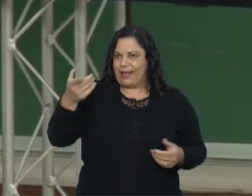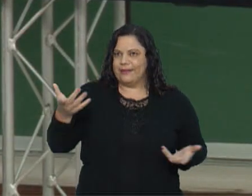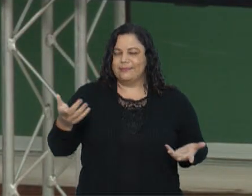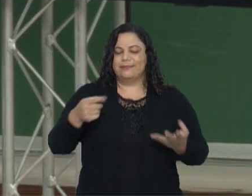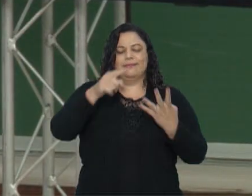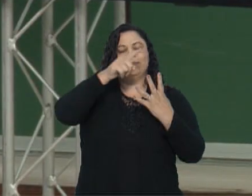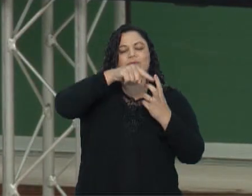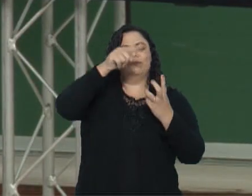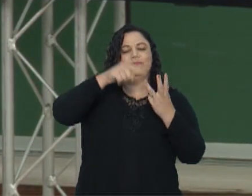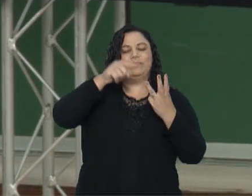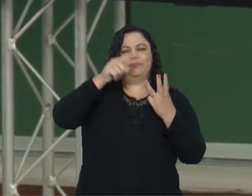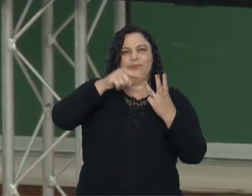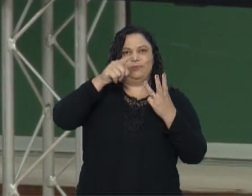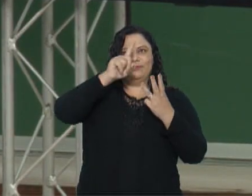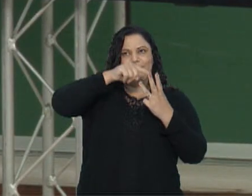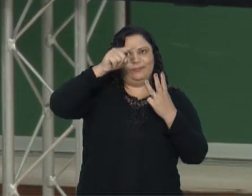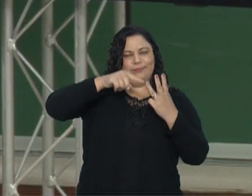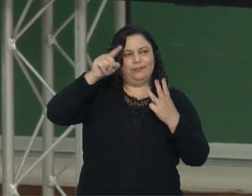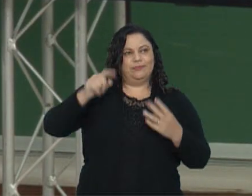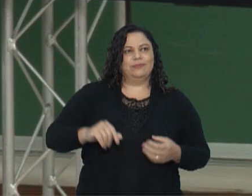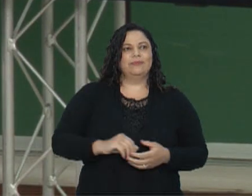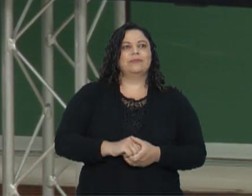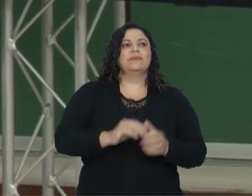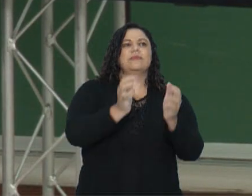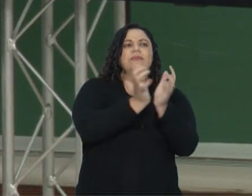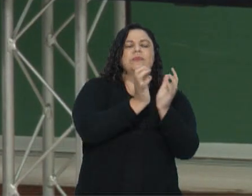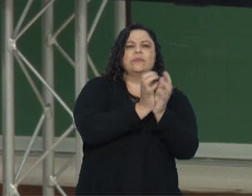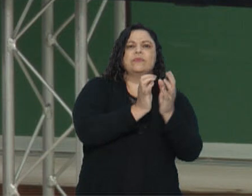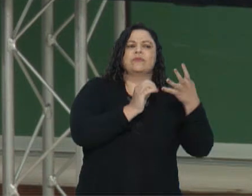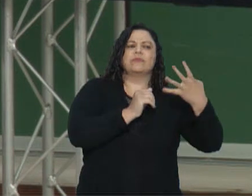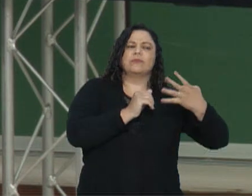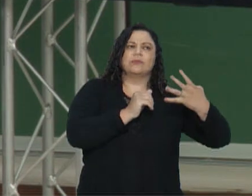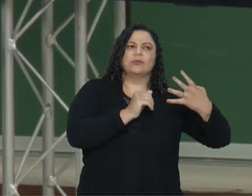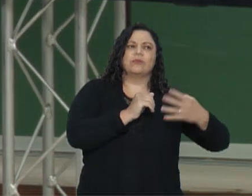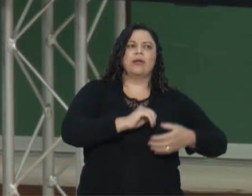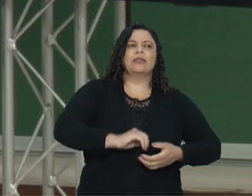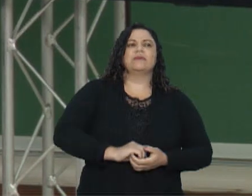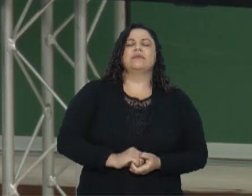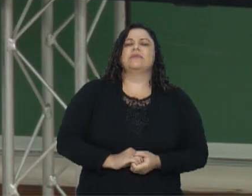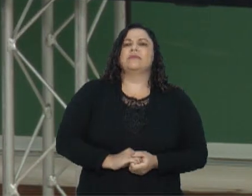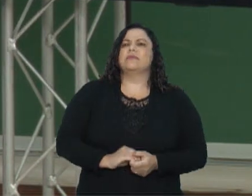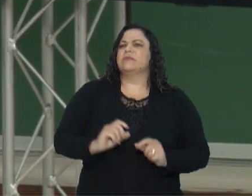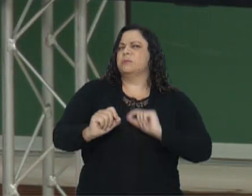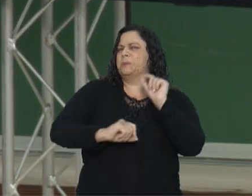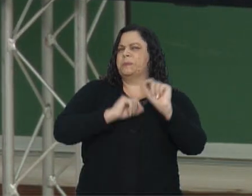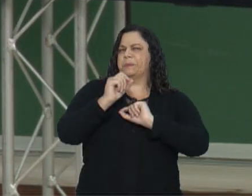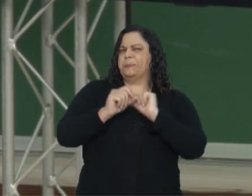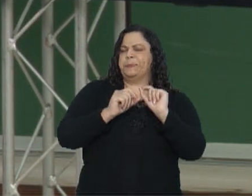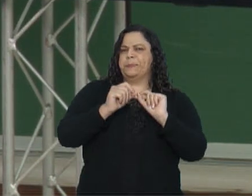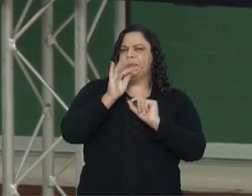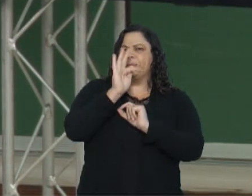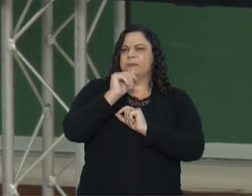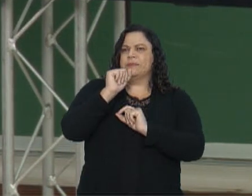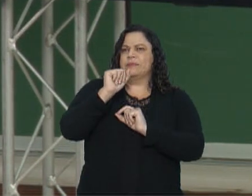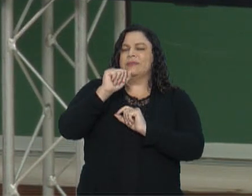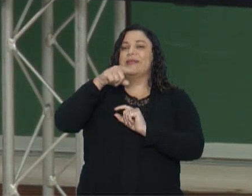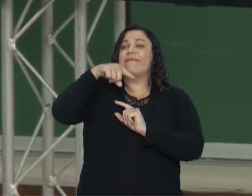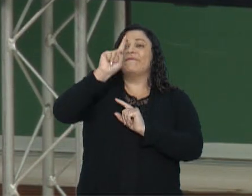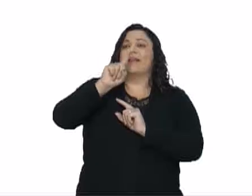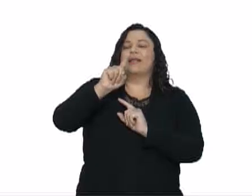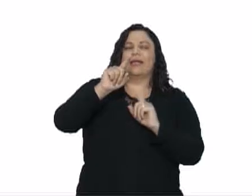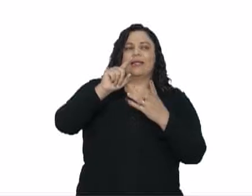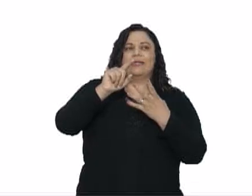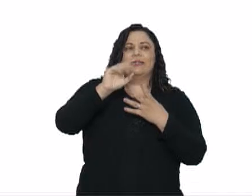grupo 4, fácil, câncer, lápis. Por que elas são graves e lianas? Justamente porque elas